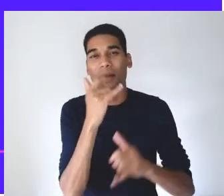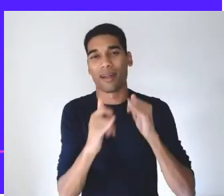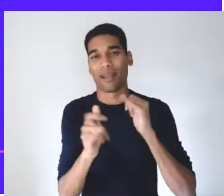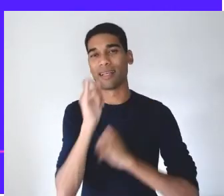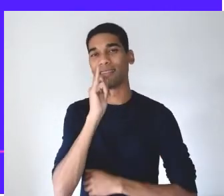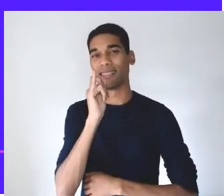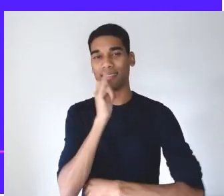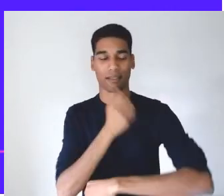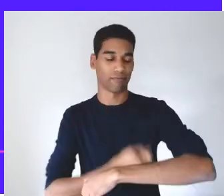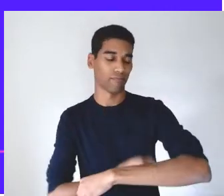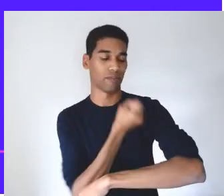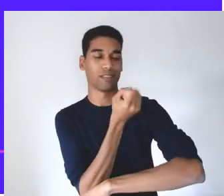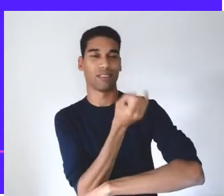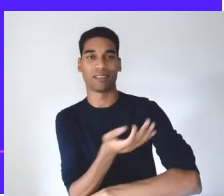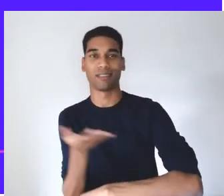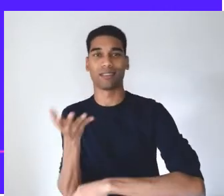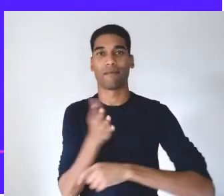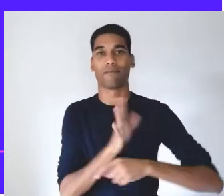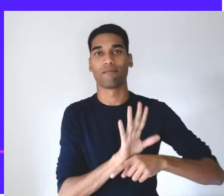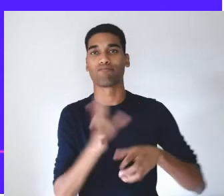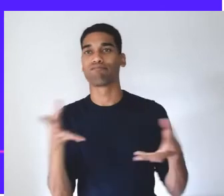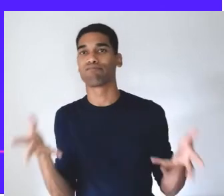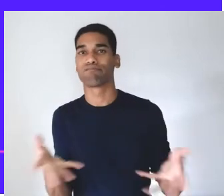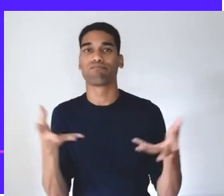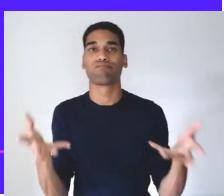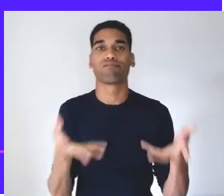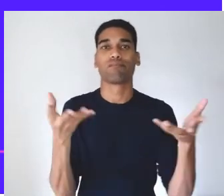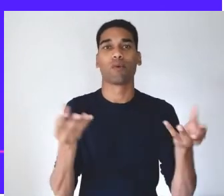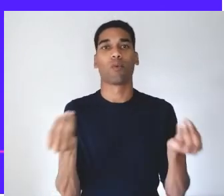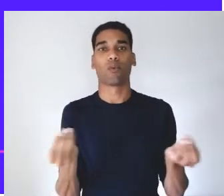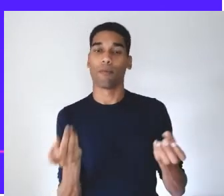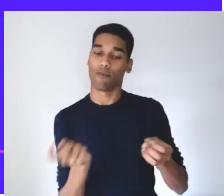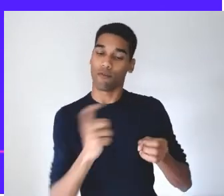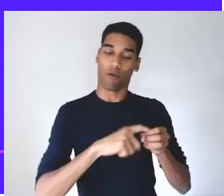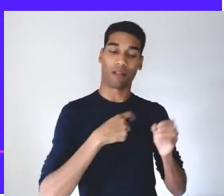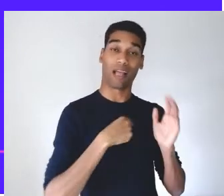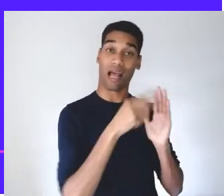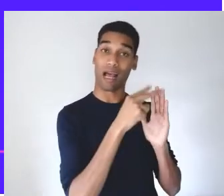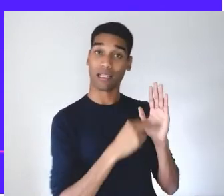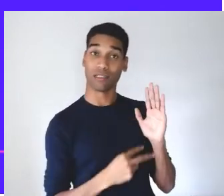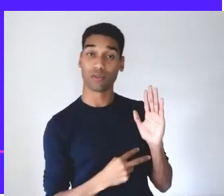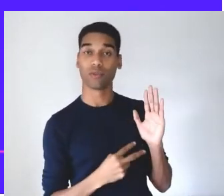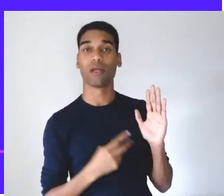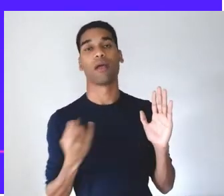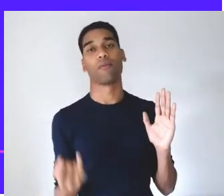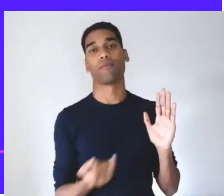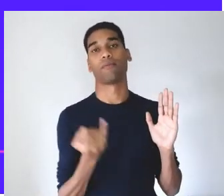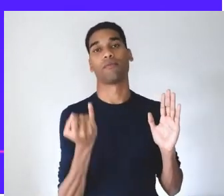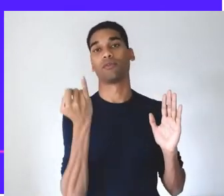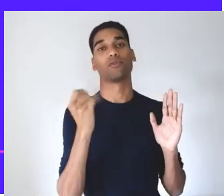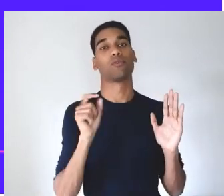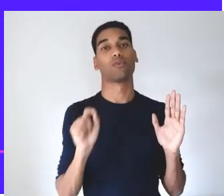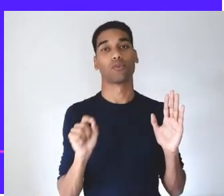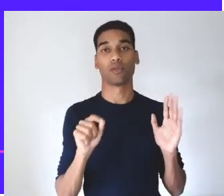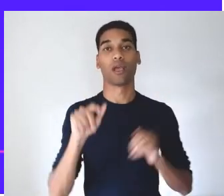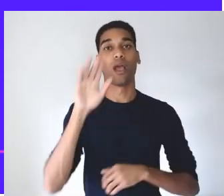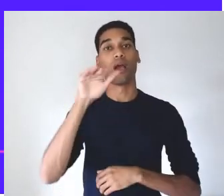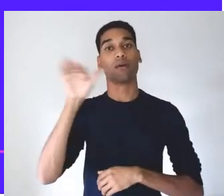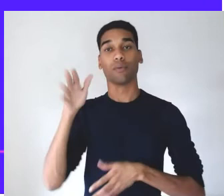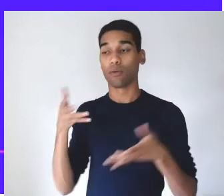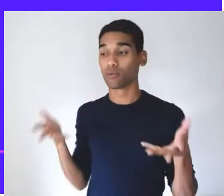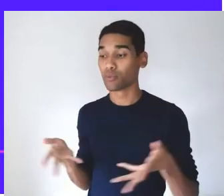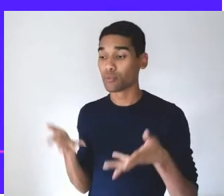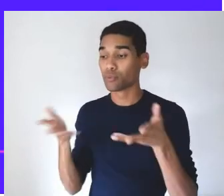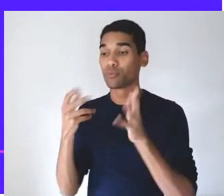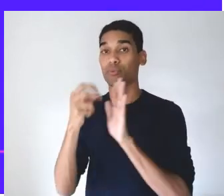né? Voltar à leitura, a gente precisa estimular o hábito de leitura, não só de livros,